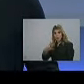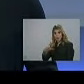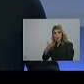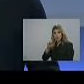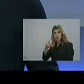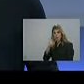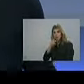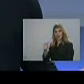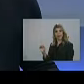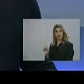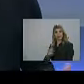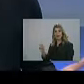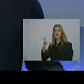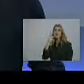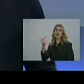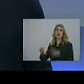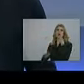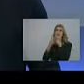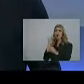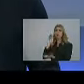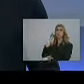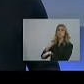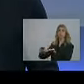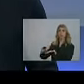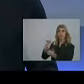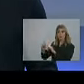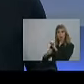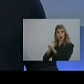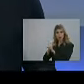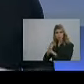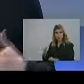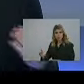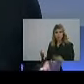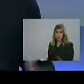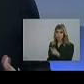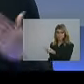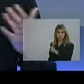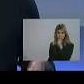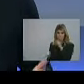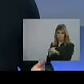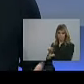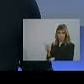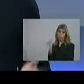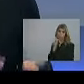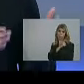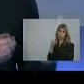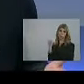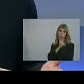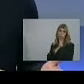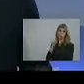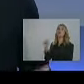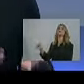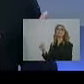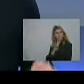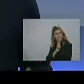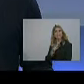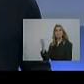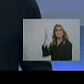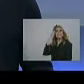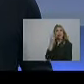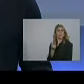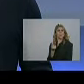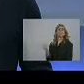milhões de reais que ele diz que vai colocar no Rio de Janeiro nos próximos anos. Quer dizer, se ele não está enganando, ele está mentindo, porque ele tem esses números, ele sabe